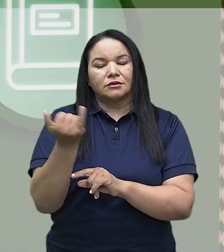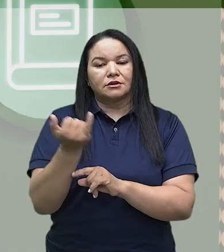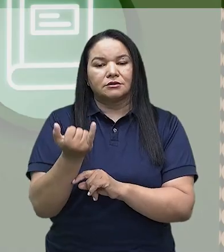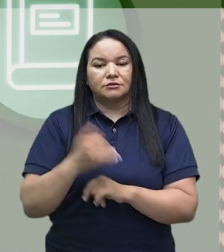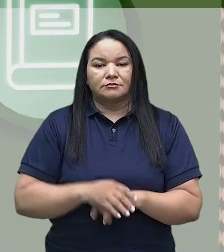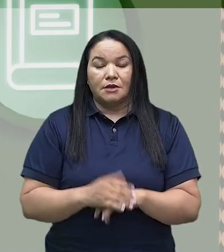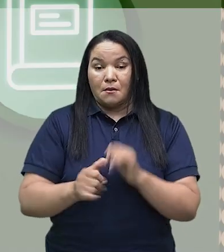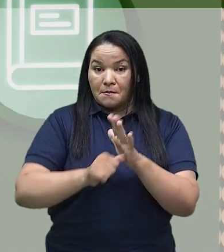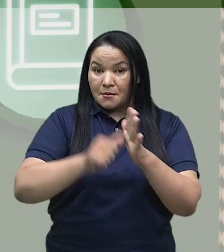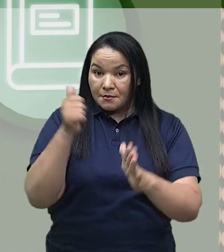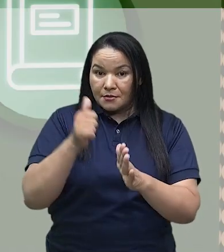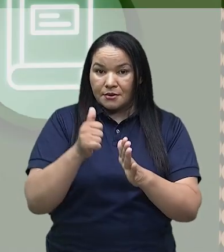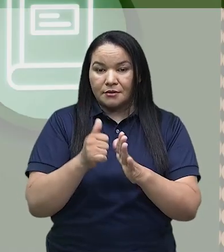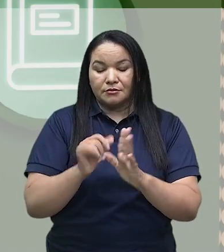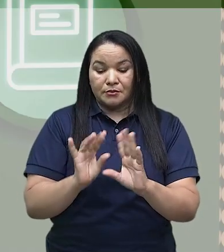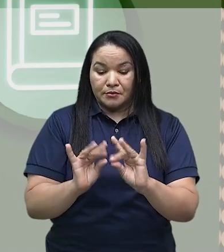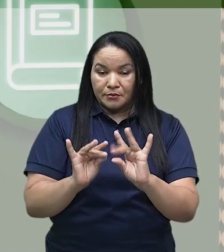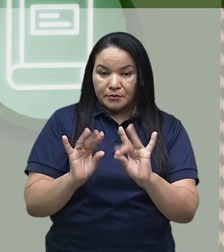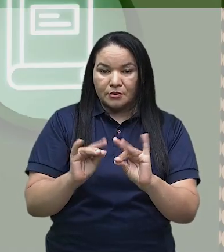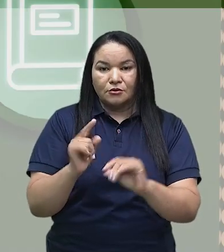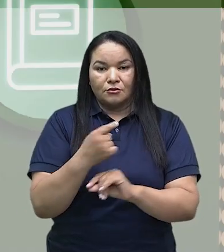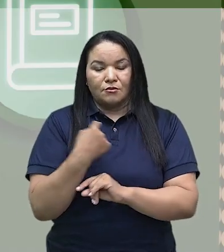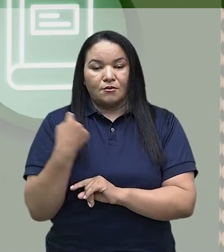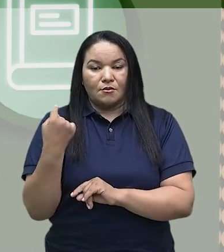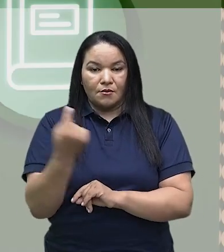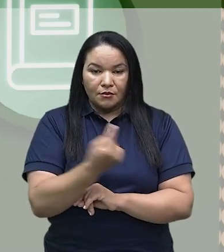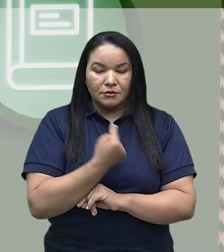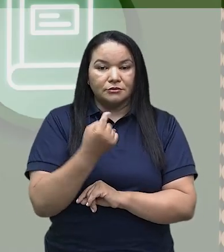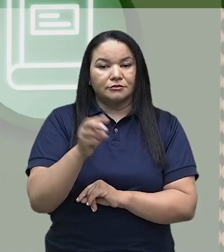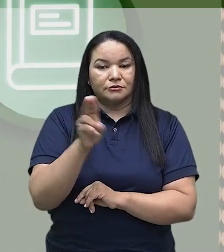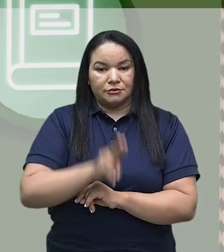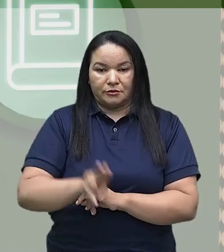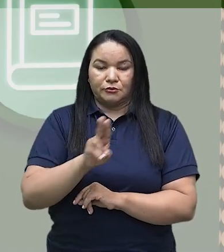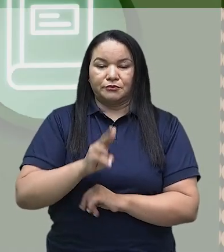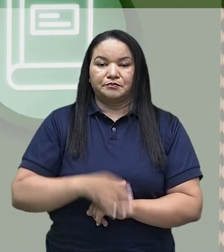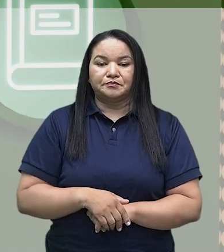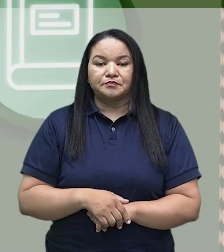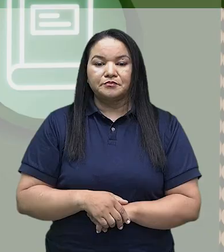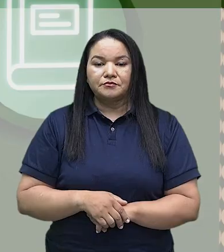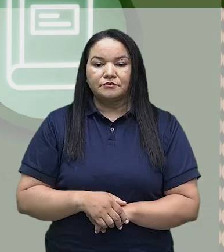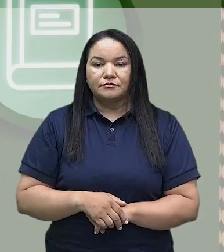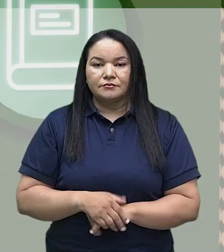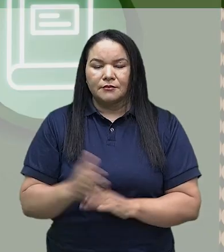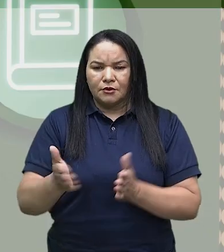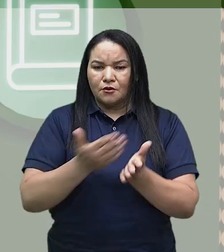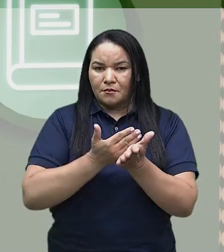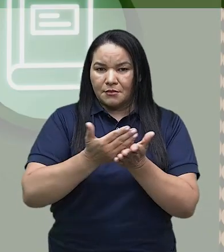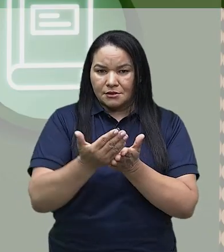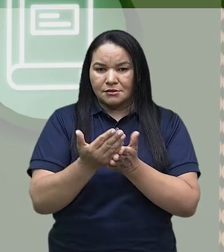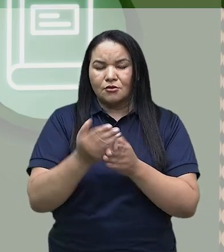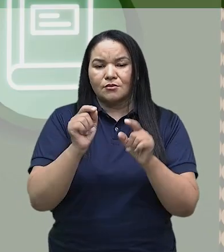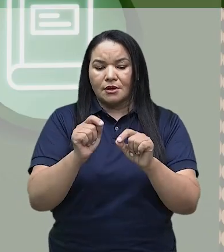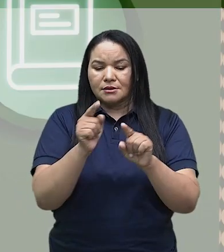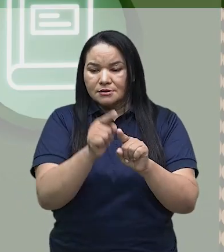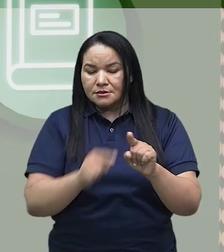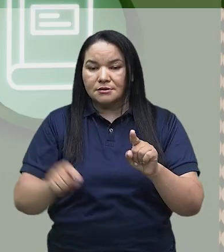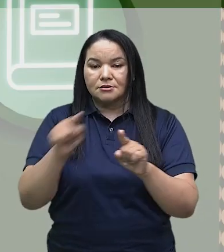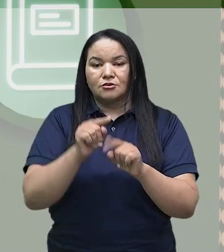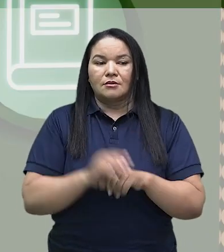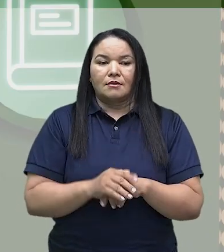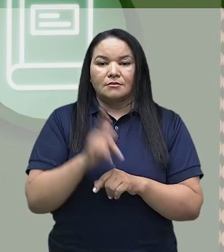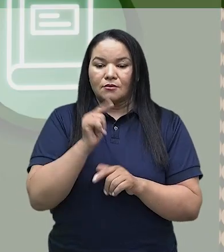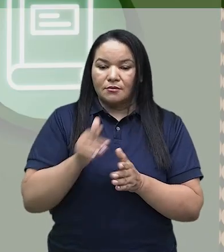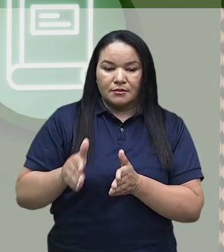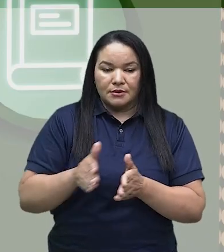fase primária, que é a que nós, seres vivos, mais utilizamos. Então, a gente pode começar o ciclo da água pelos